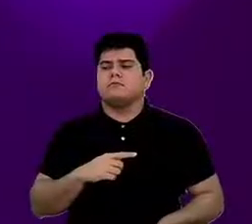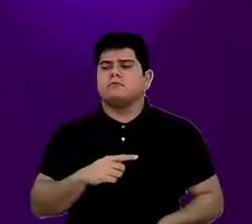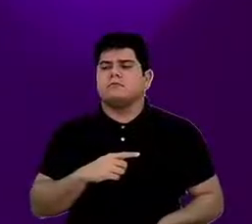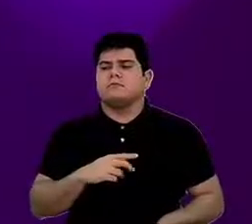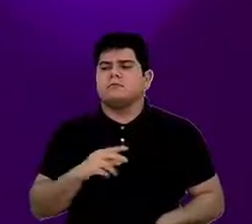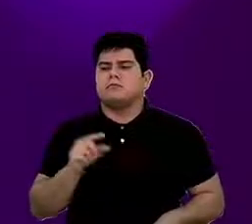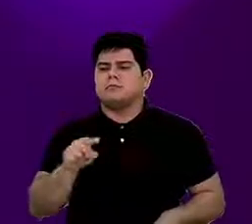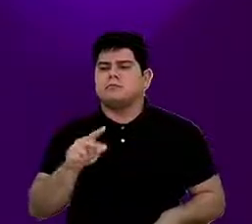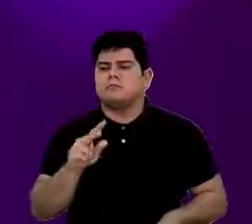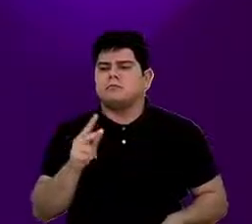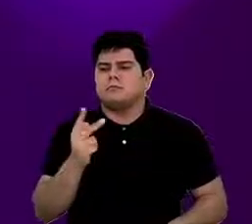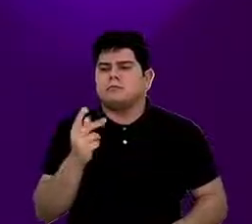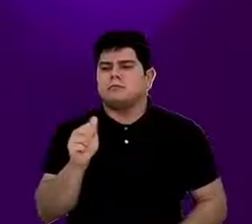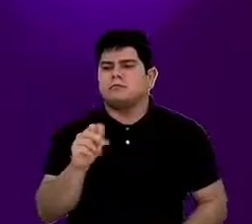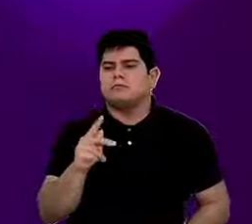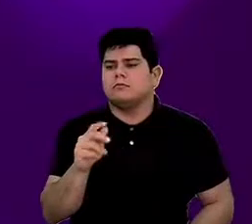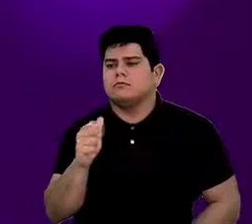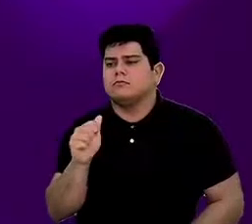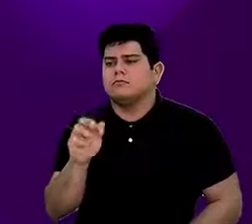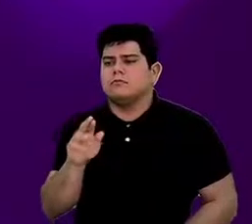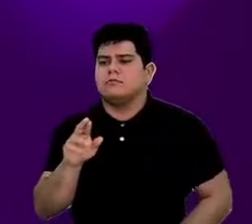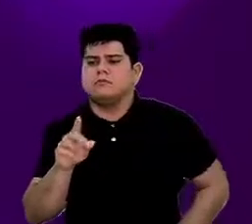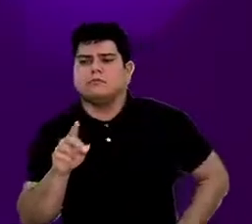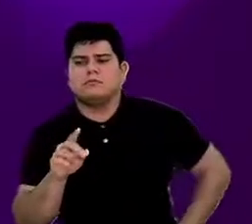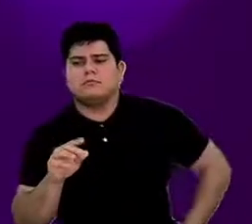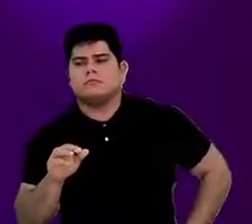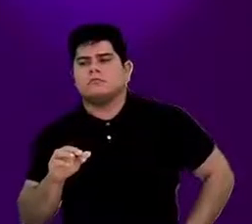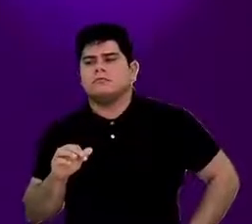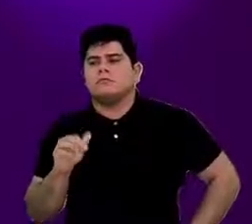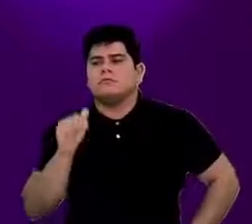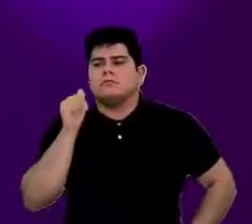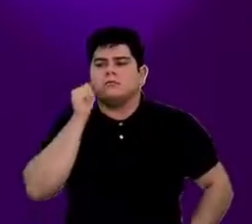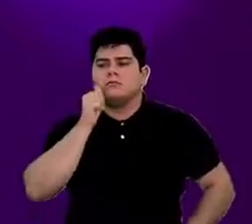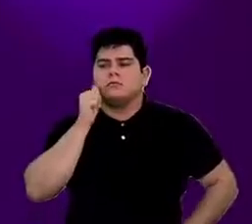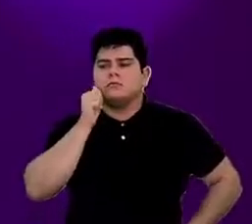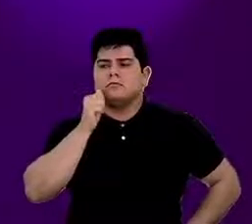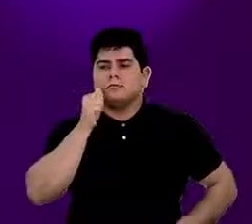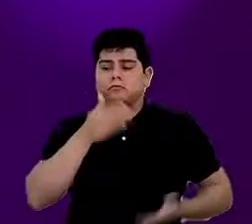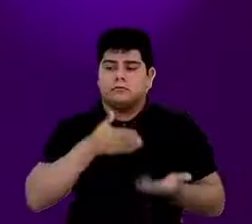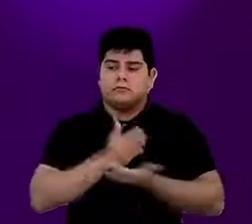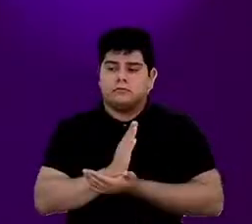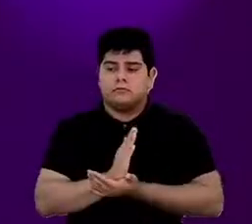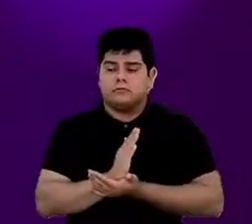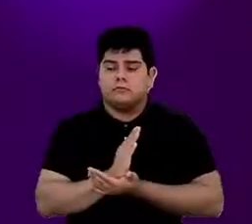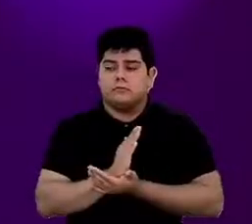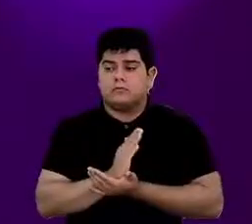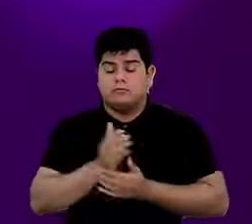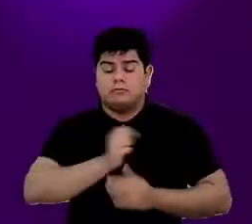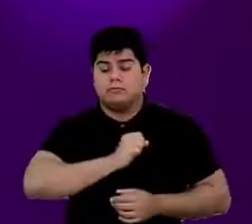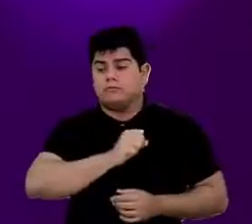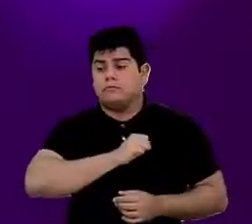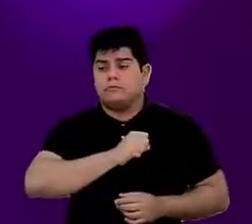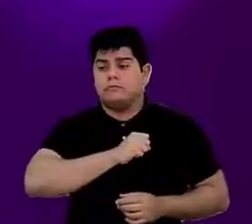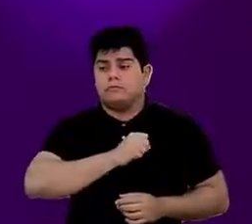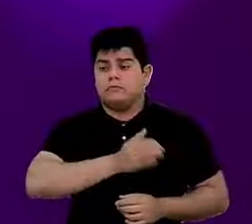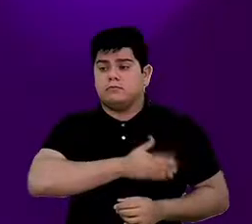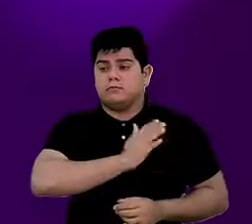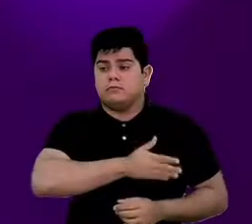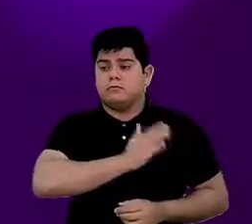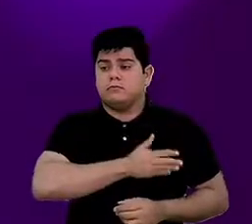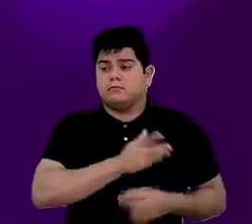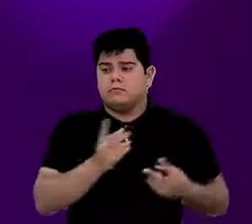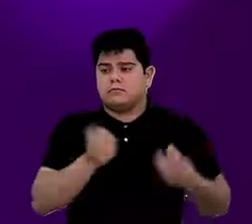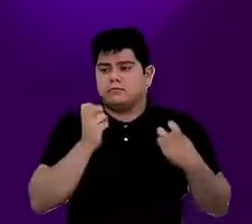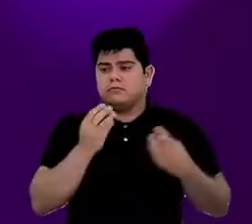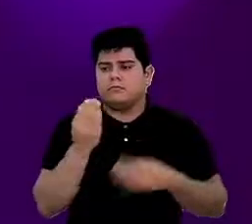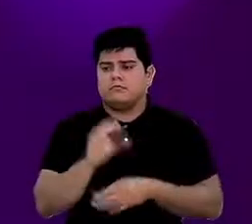heart syndrome. A mãe soube que a filha passou no vestibular, teve uma dor no peito, e a gente conseguiu